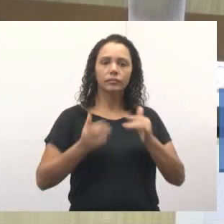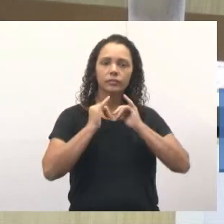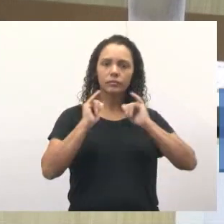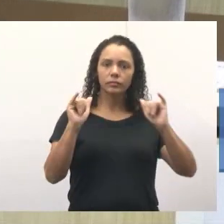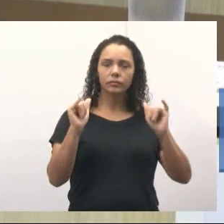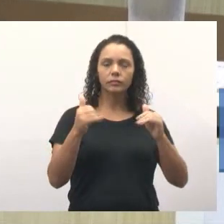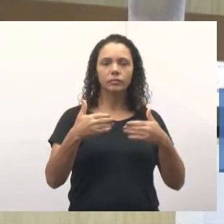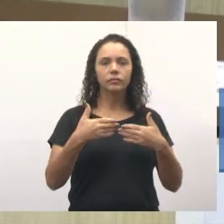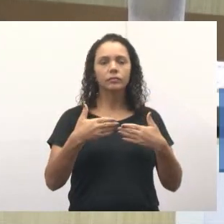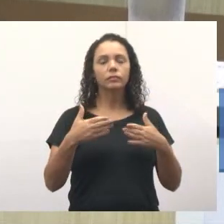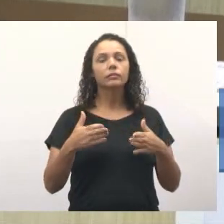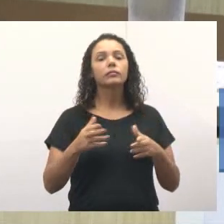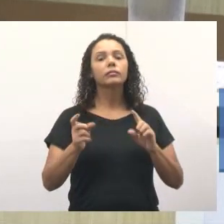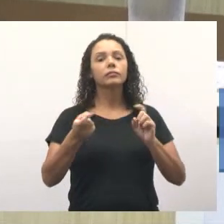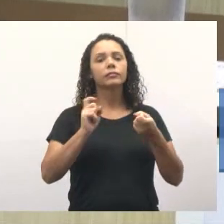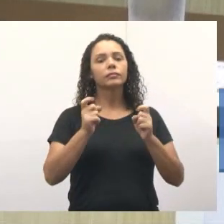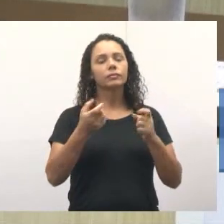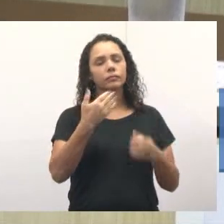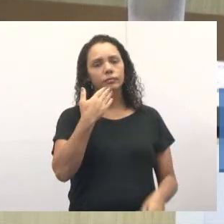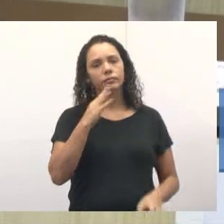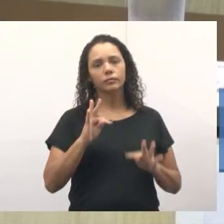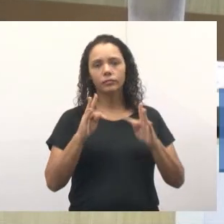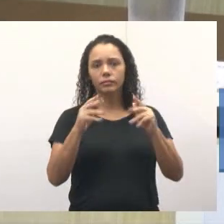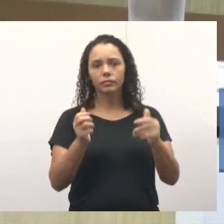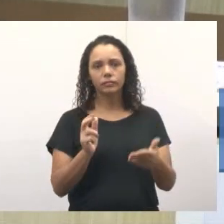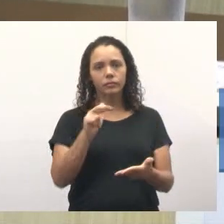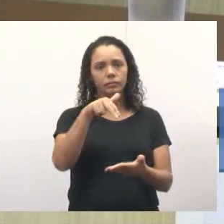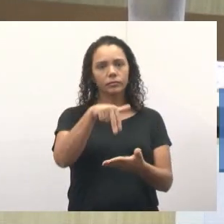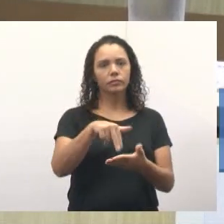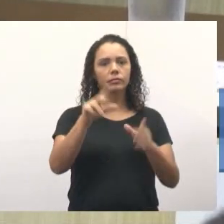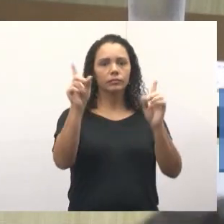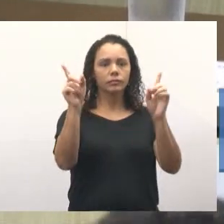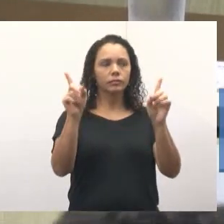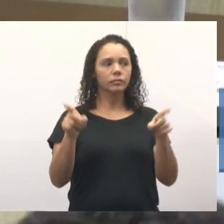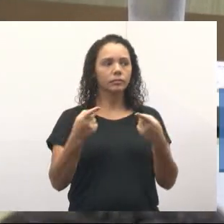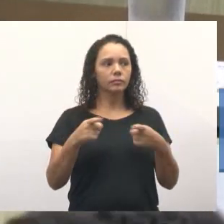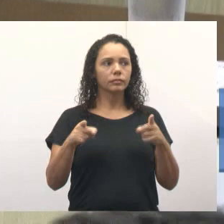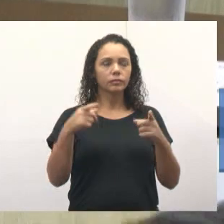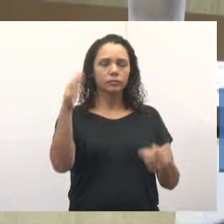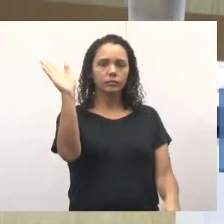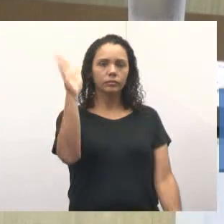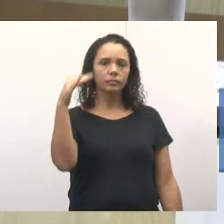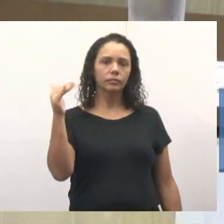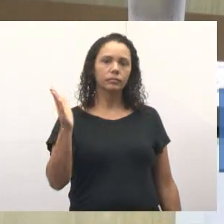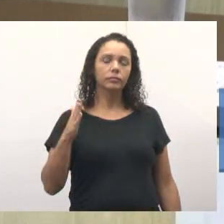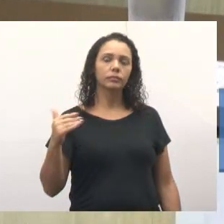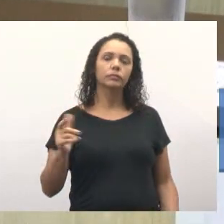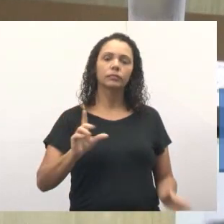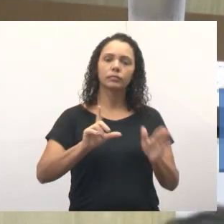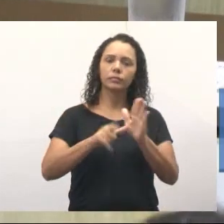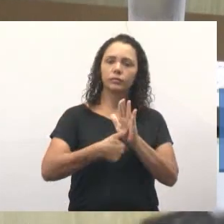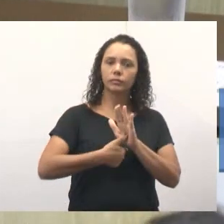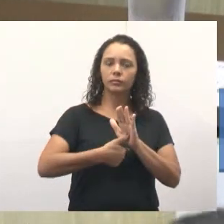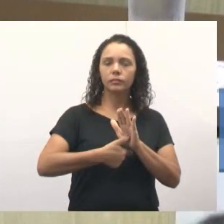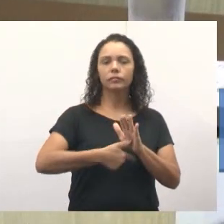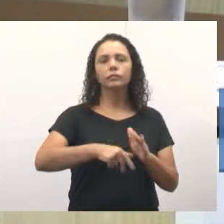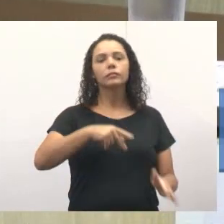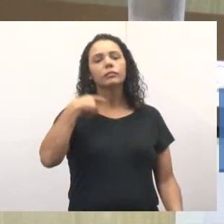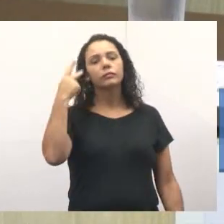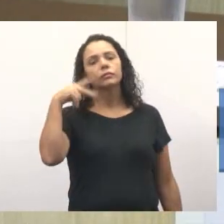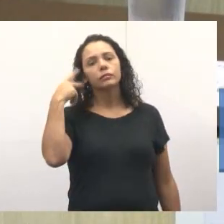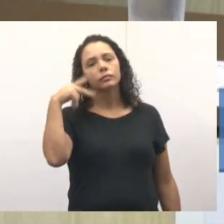ordinária. Peço a todos que se levantem para a execução do hino nacional brasileiro e, após a execução do hino, Paulinho do